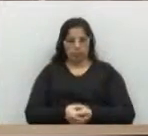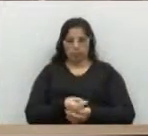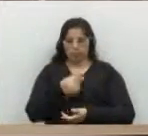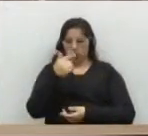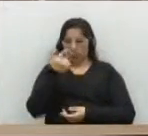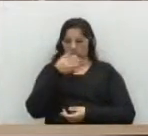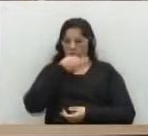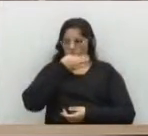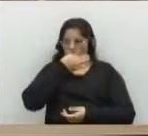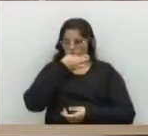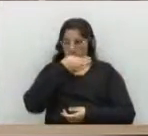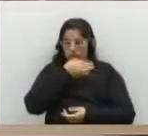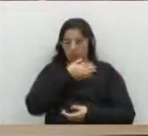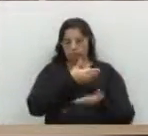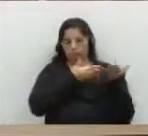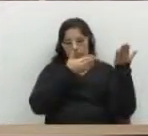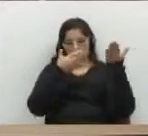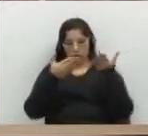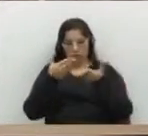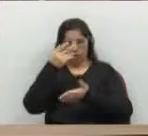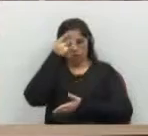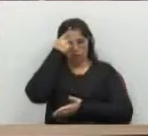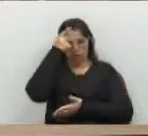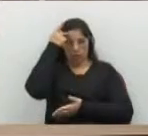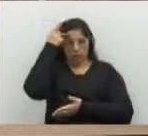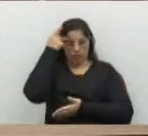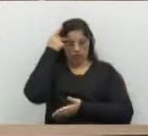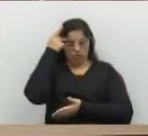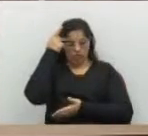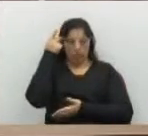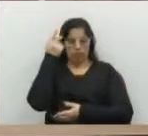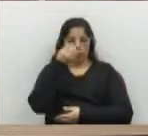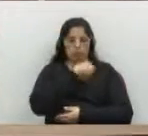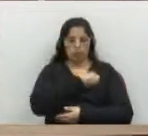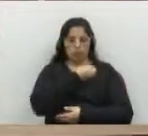havendo quem queira, direto ao prefeito. Requerimento